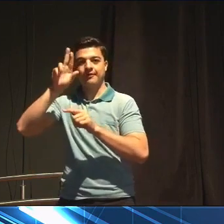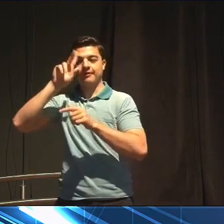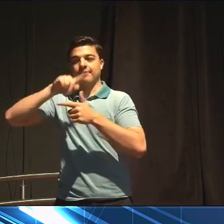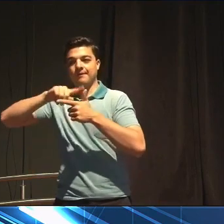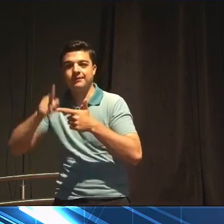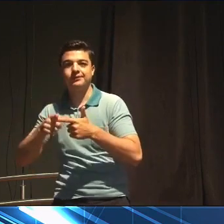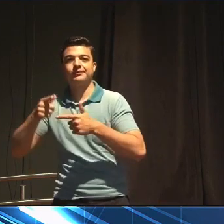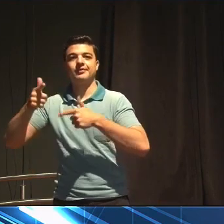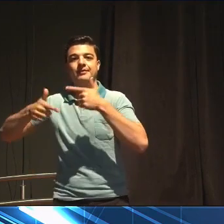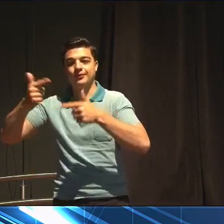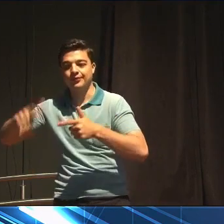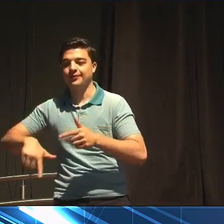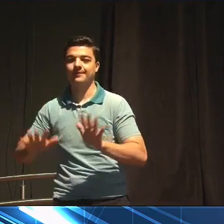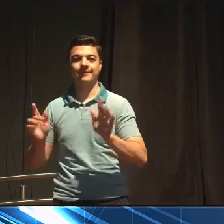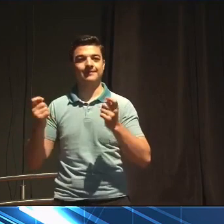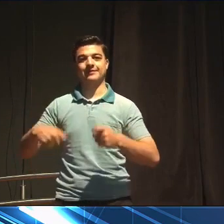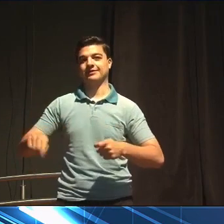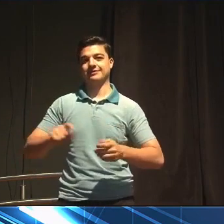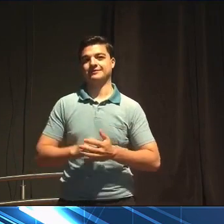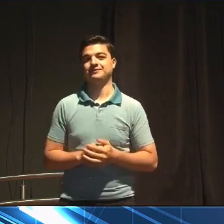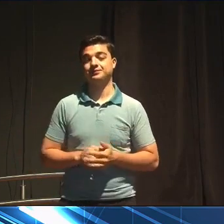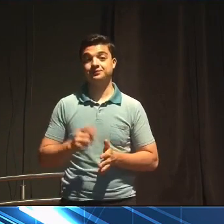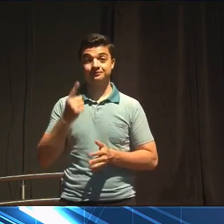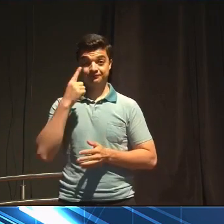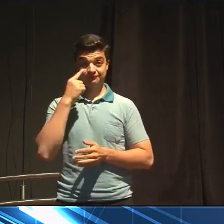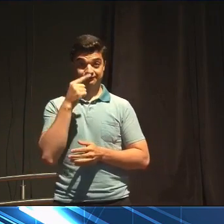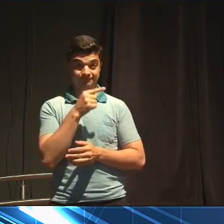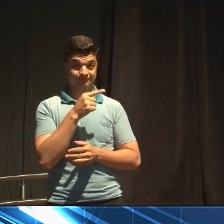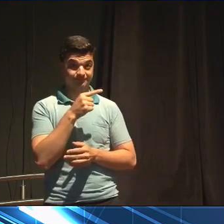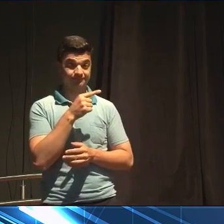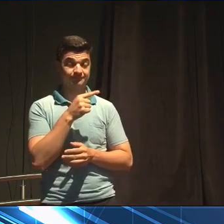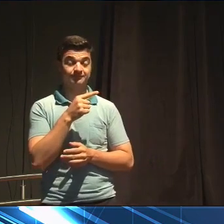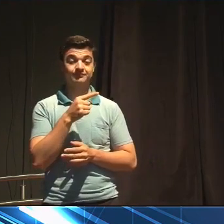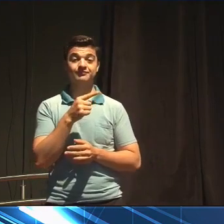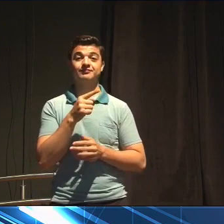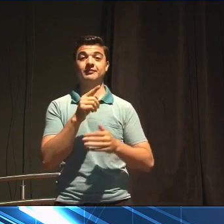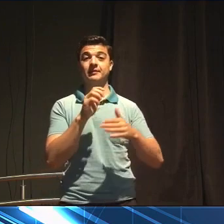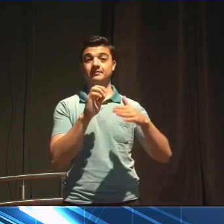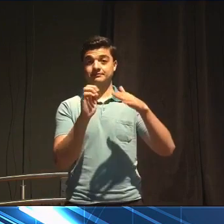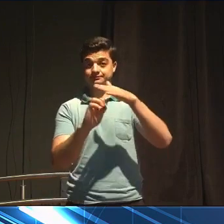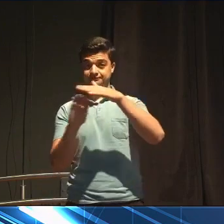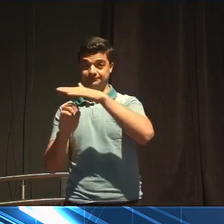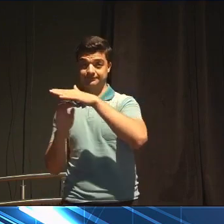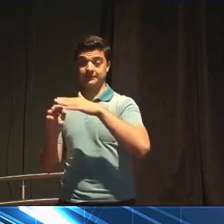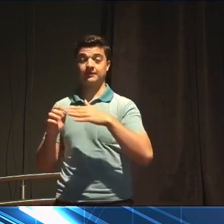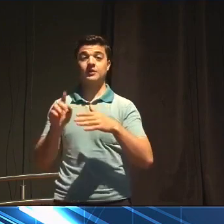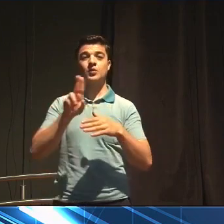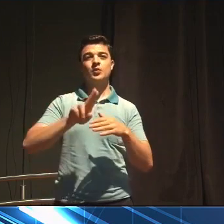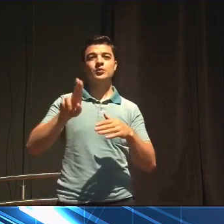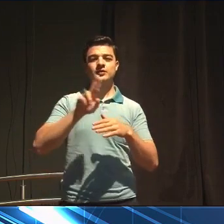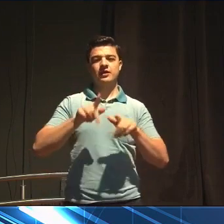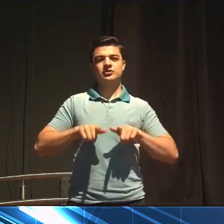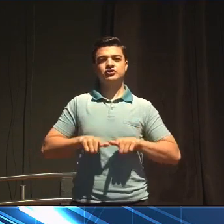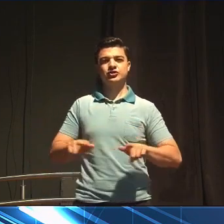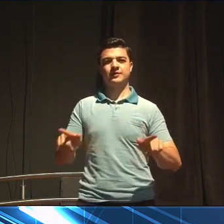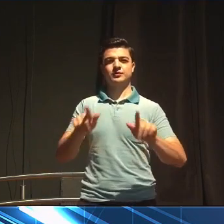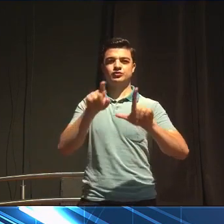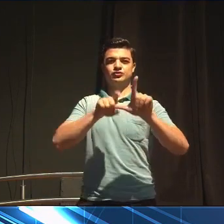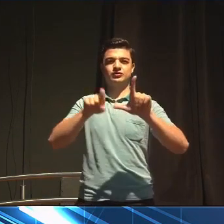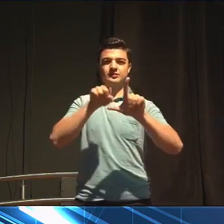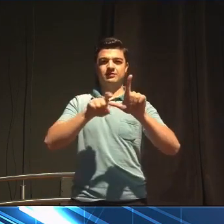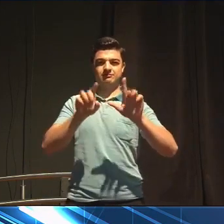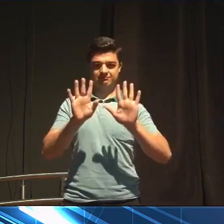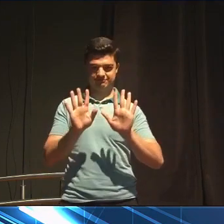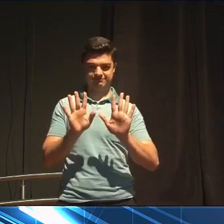começar a trabalhar, com simulação dentro desses ambientes, e aí entra os gêmeos digitais. Então, uma